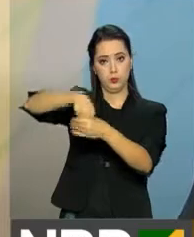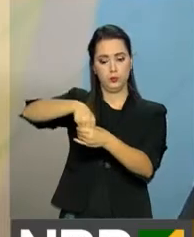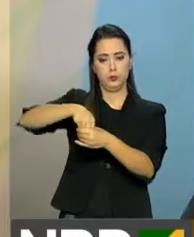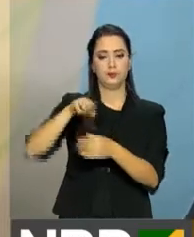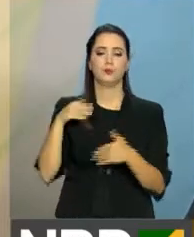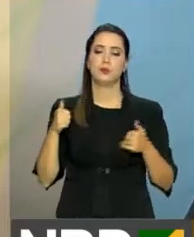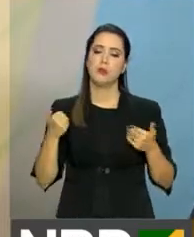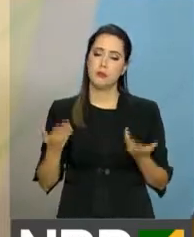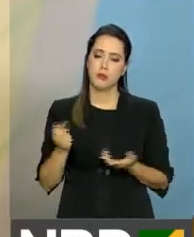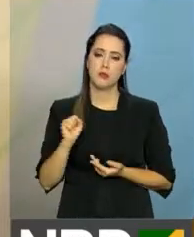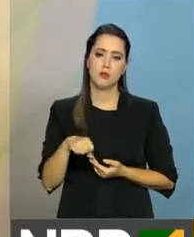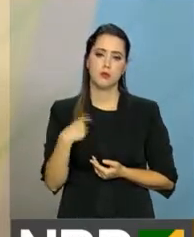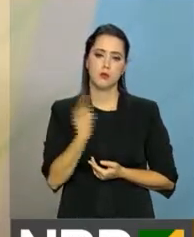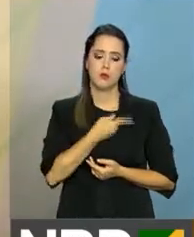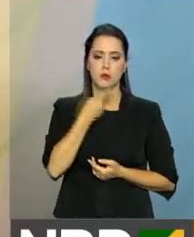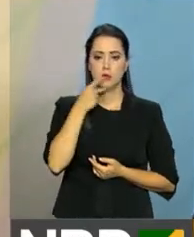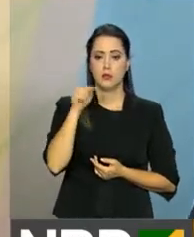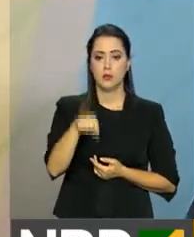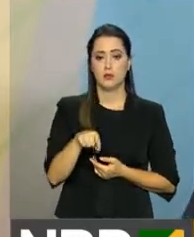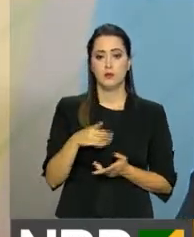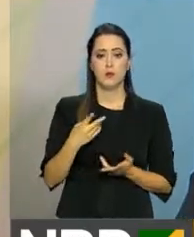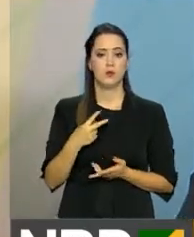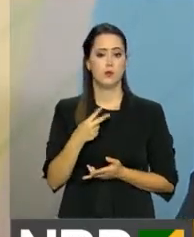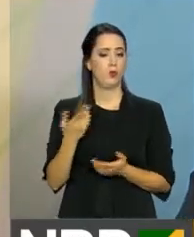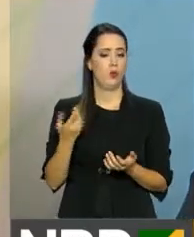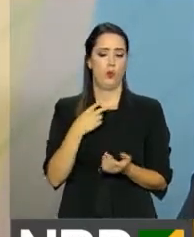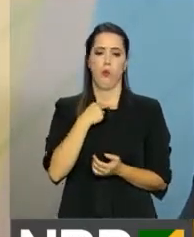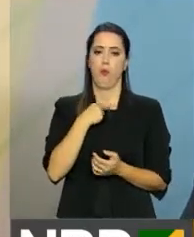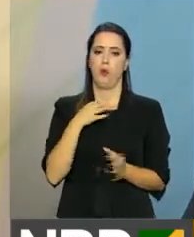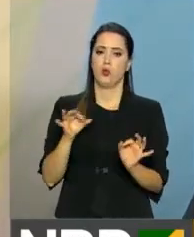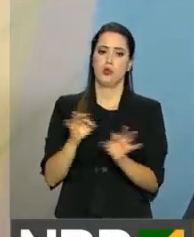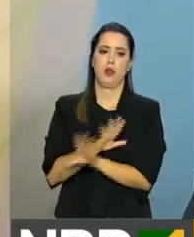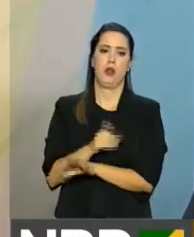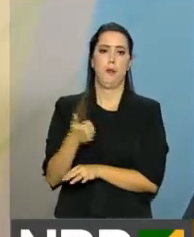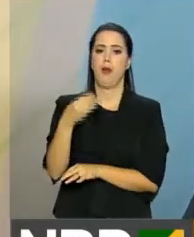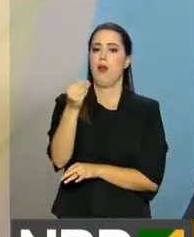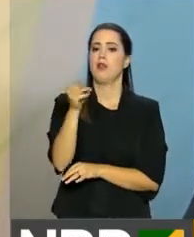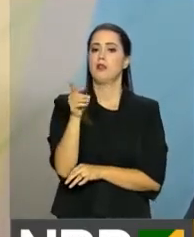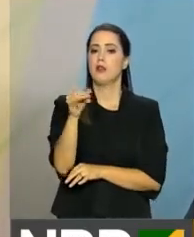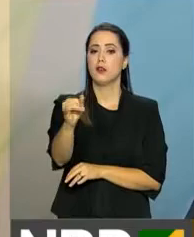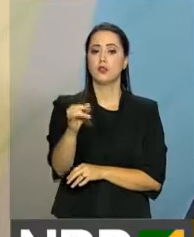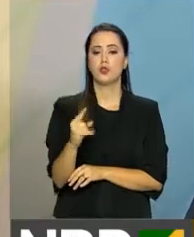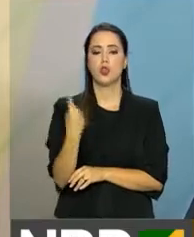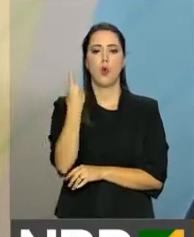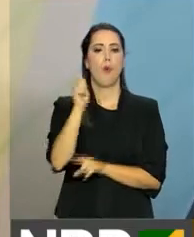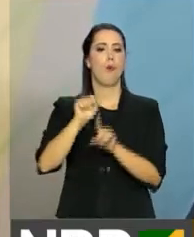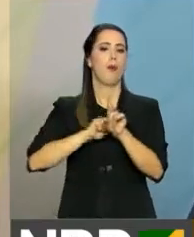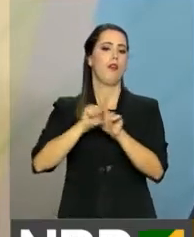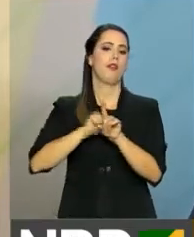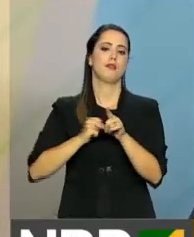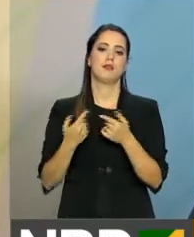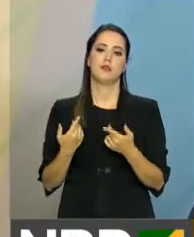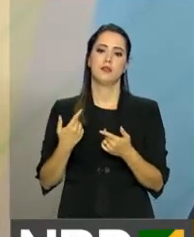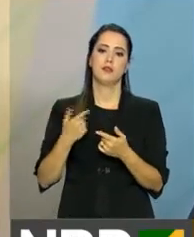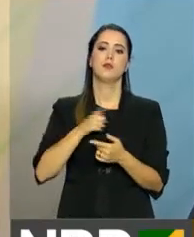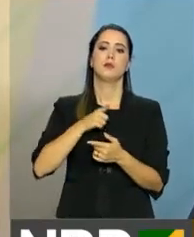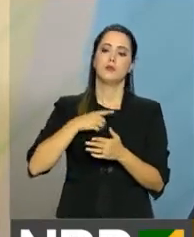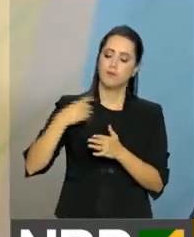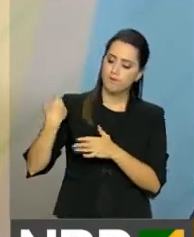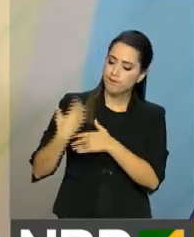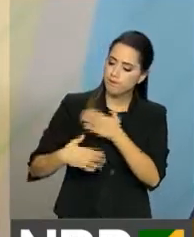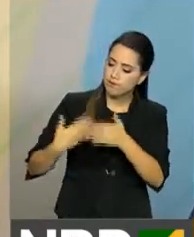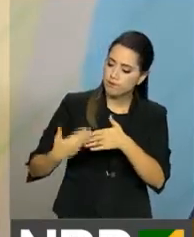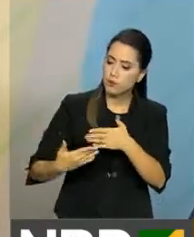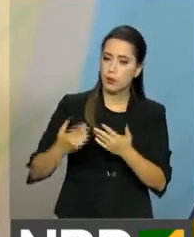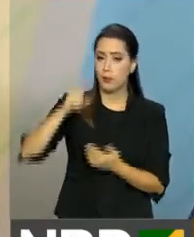evidentemente nós dissemos esta coisa não se resolve em dez dias 15 dias em um mês leva um bom tempo por